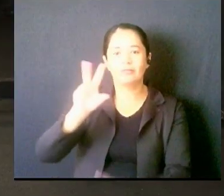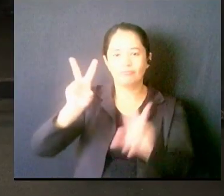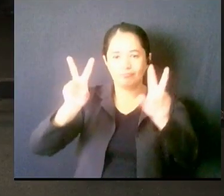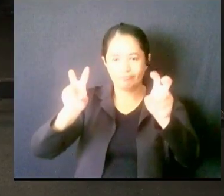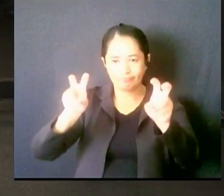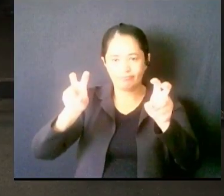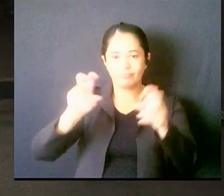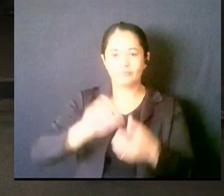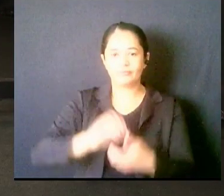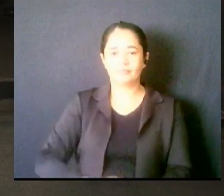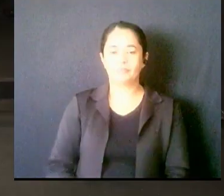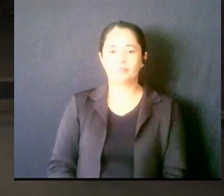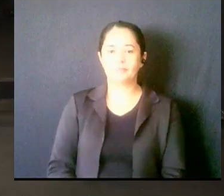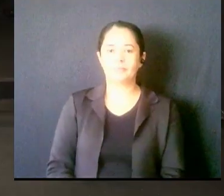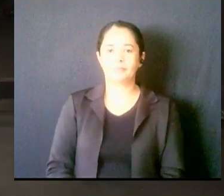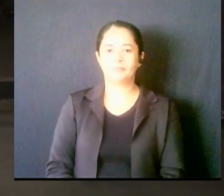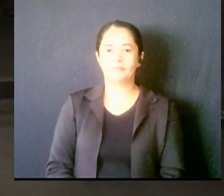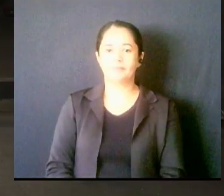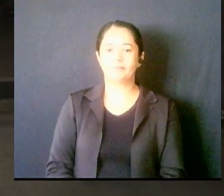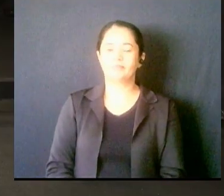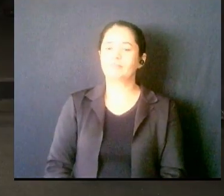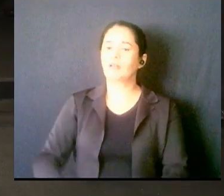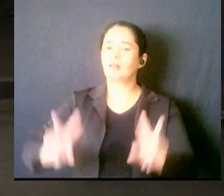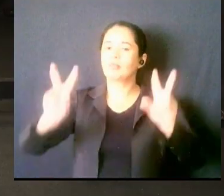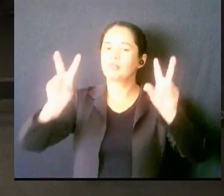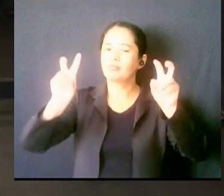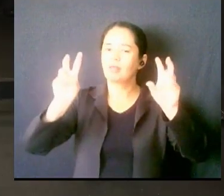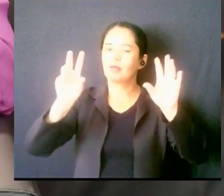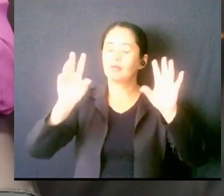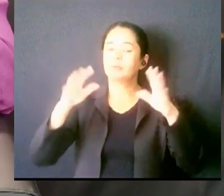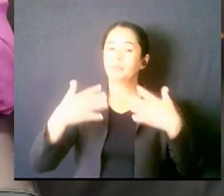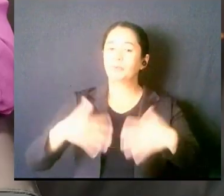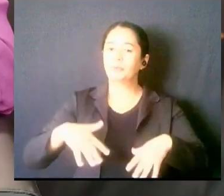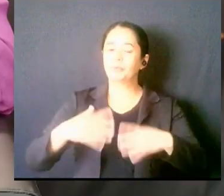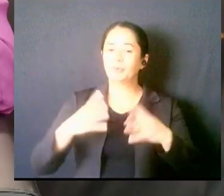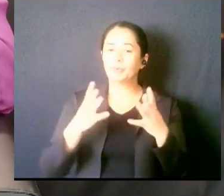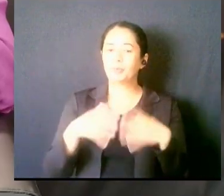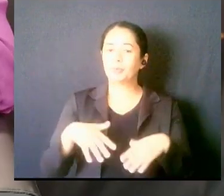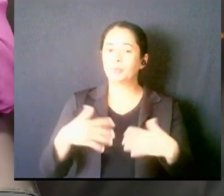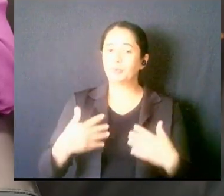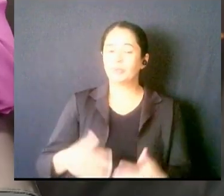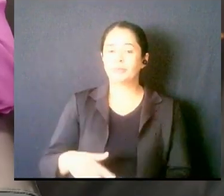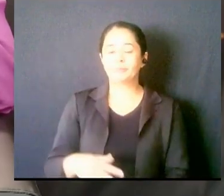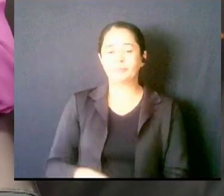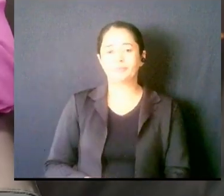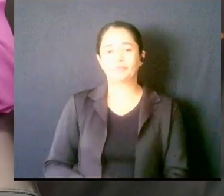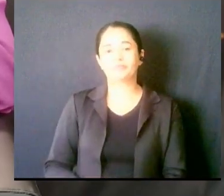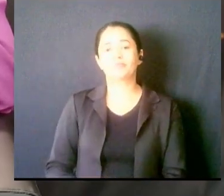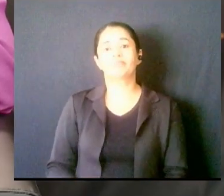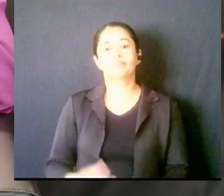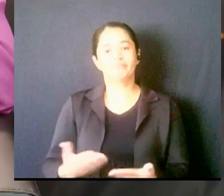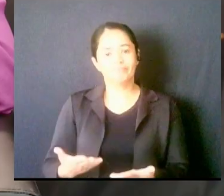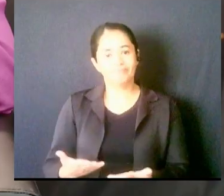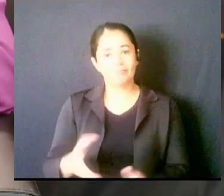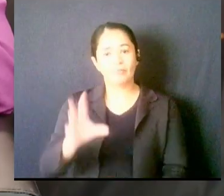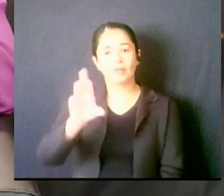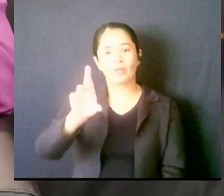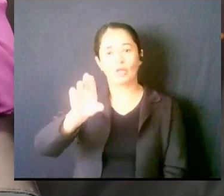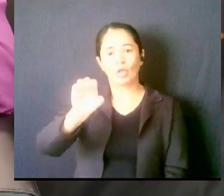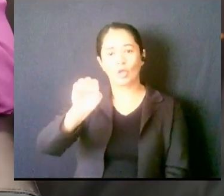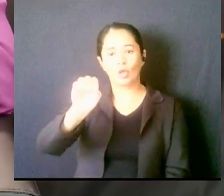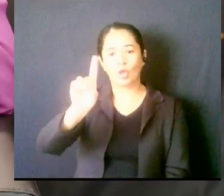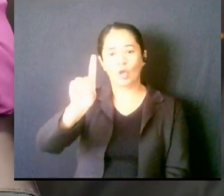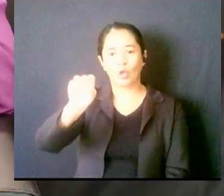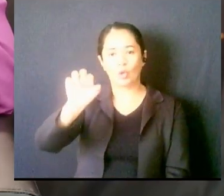É um assunto bem delicado, né, doutor Rodolfo e a nossa